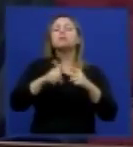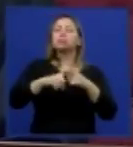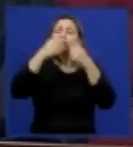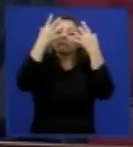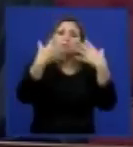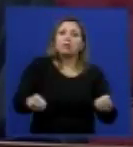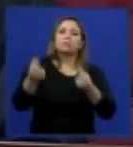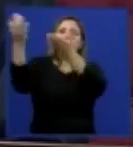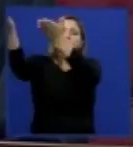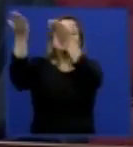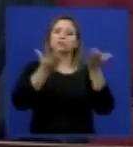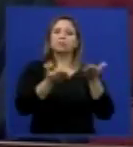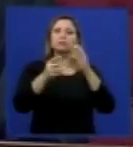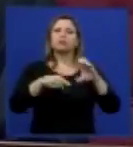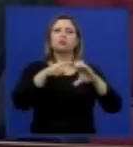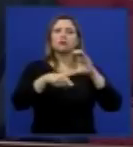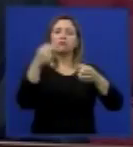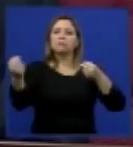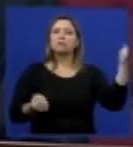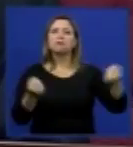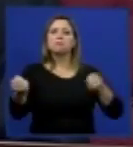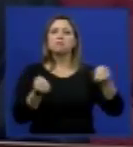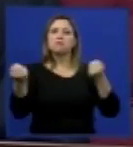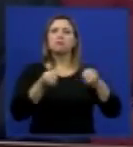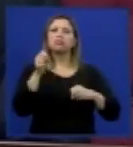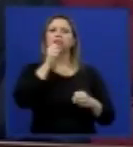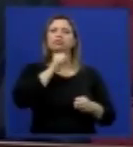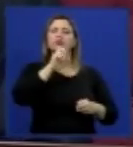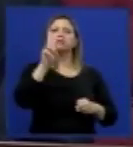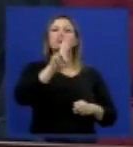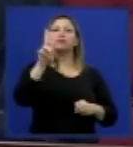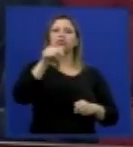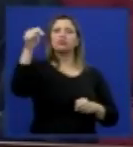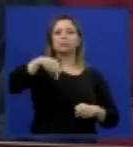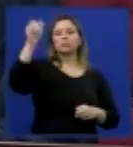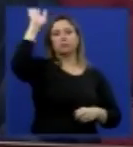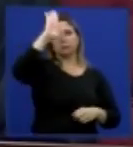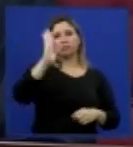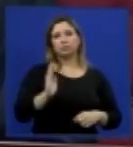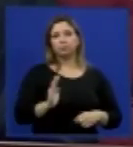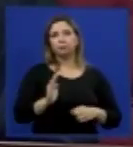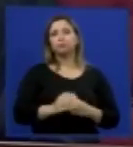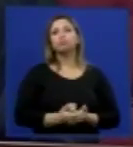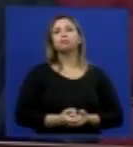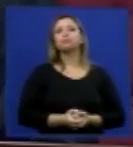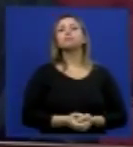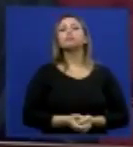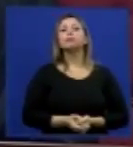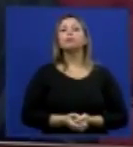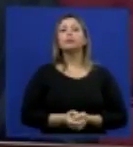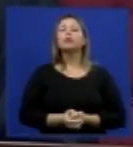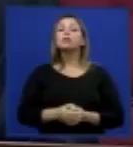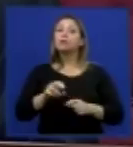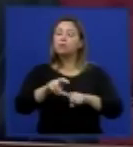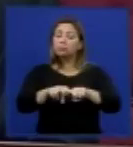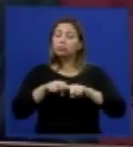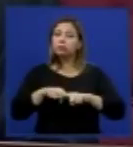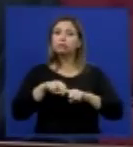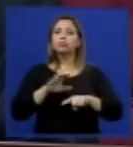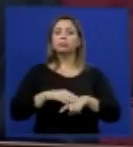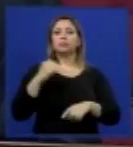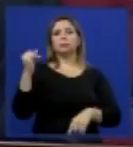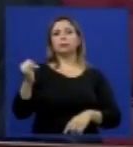permitiram a importação dos pneus usados. Então, são estes os fundamentos,